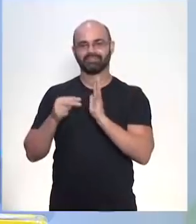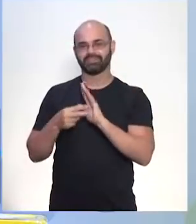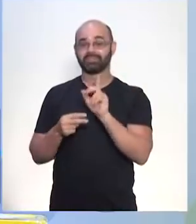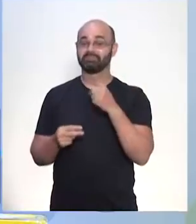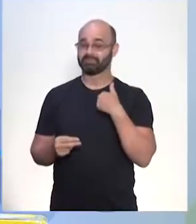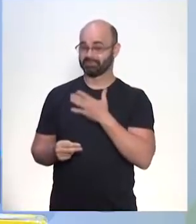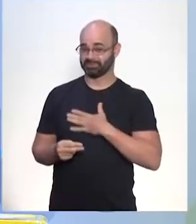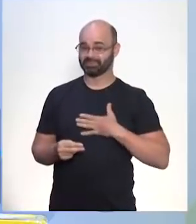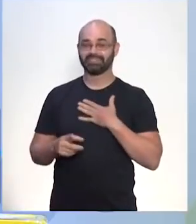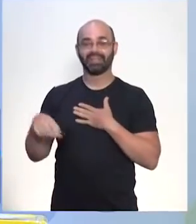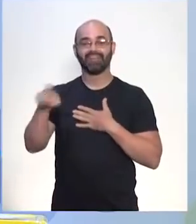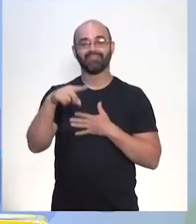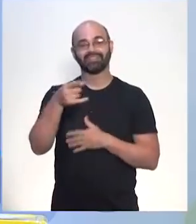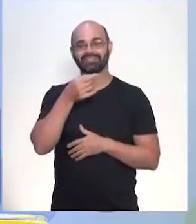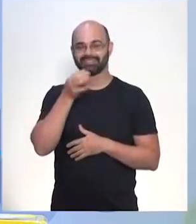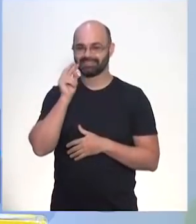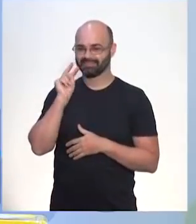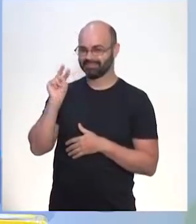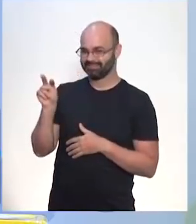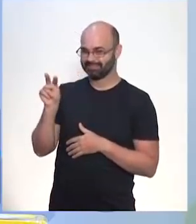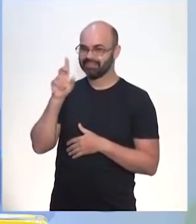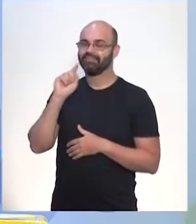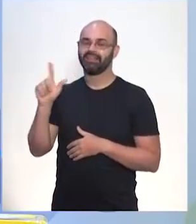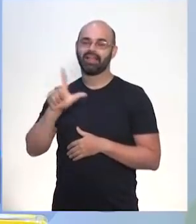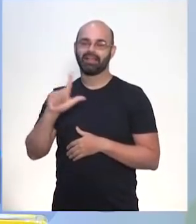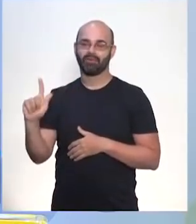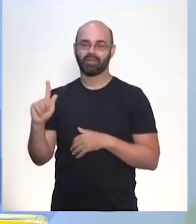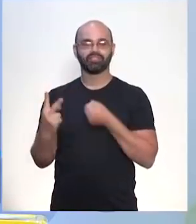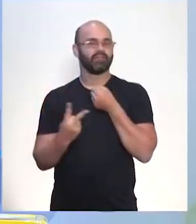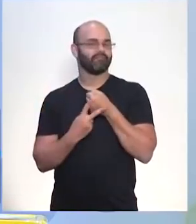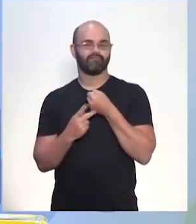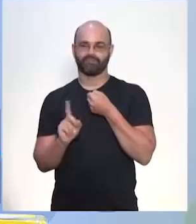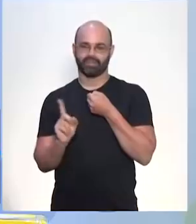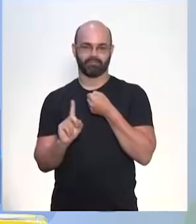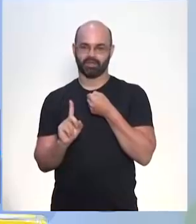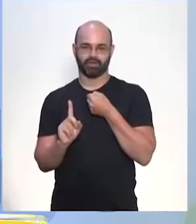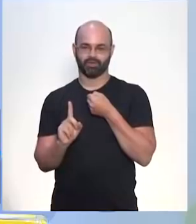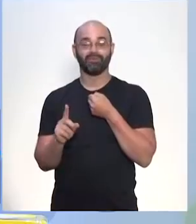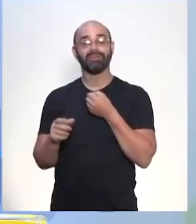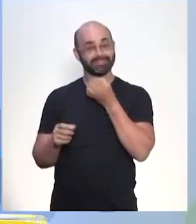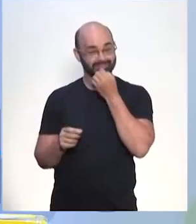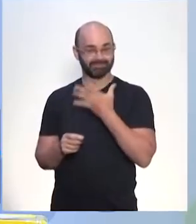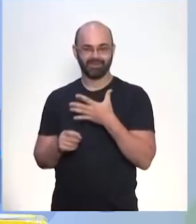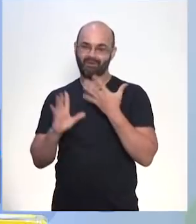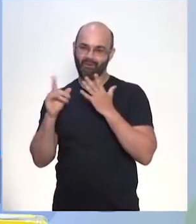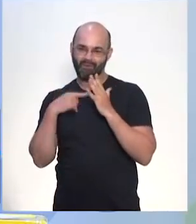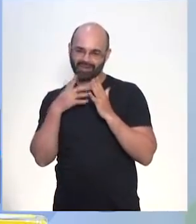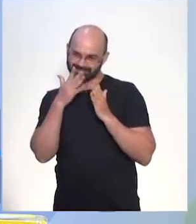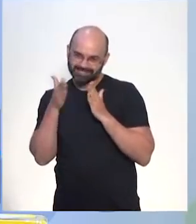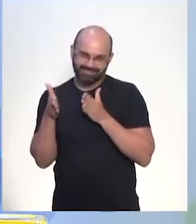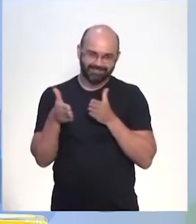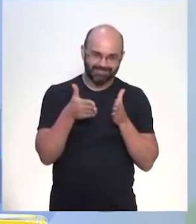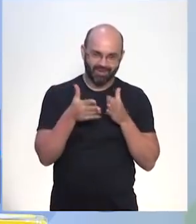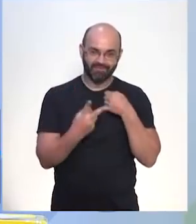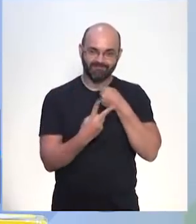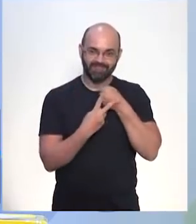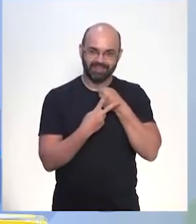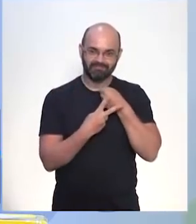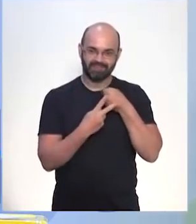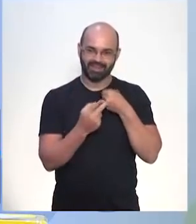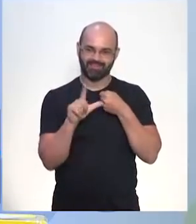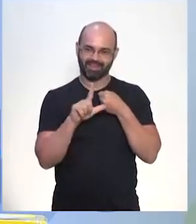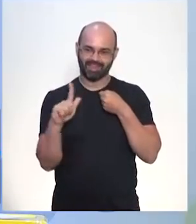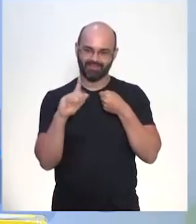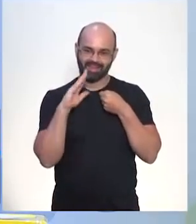gostei de vocês terem focado bastante na linguagem aí não verbal. Ótimo, é que eu estou puxando para verbal hoje. Mas está perfeito. Mais alguma coisa, prof, que